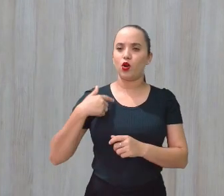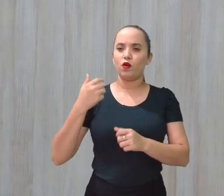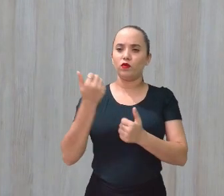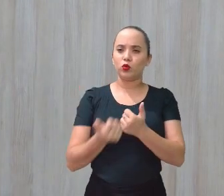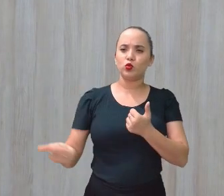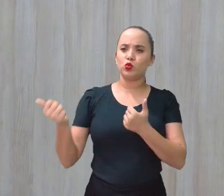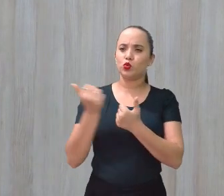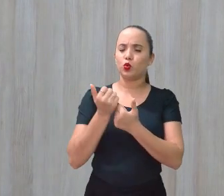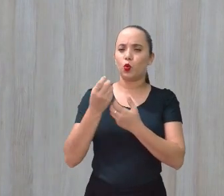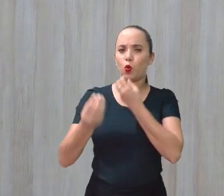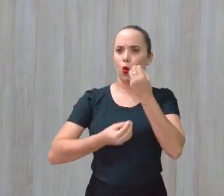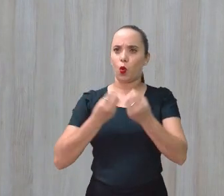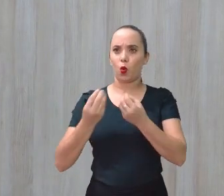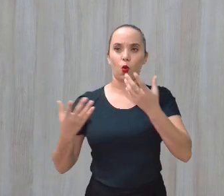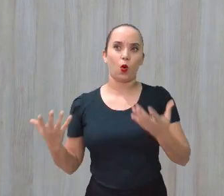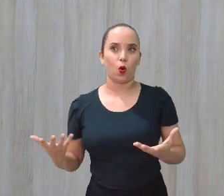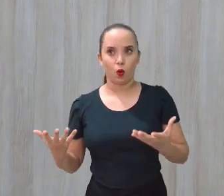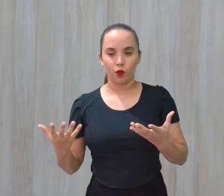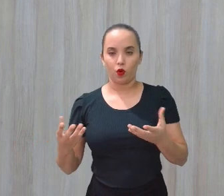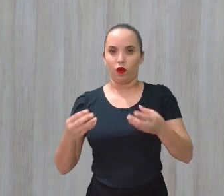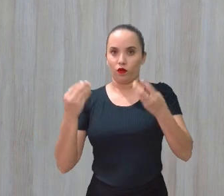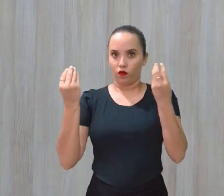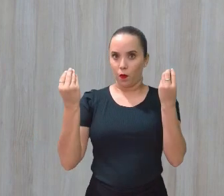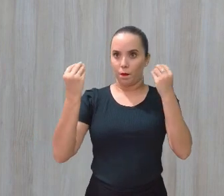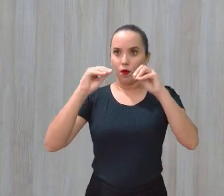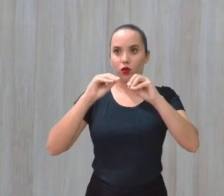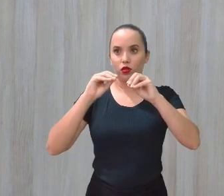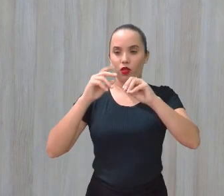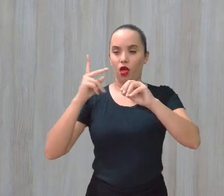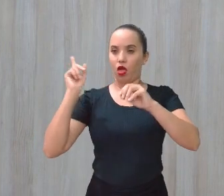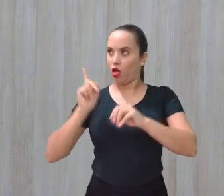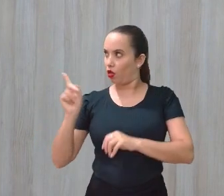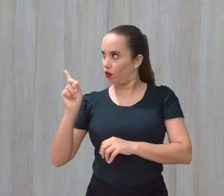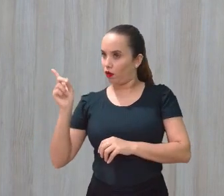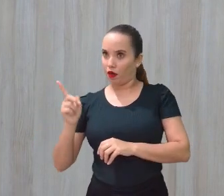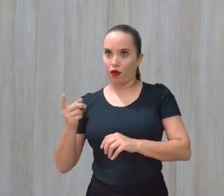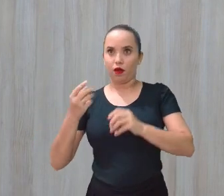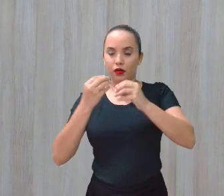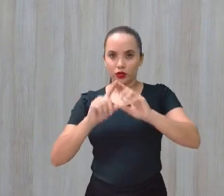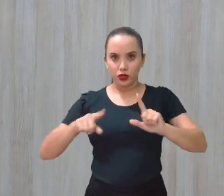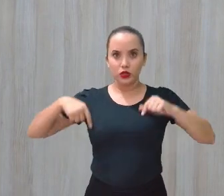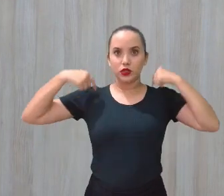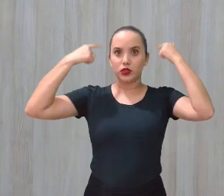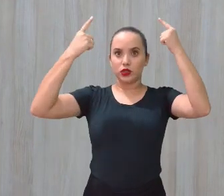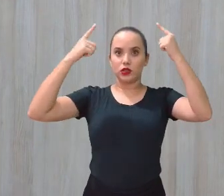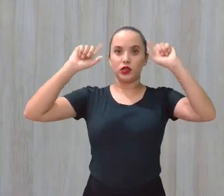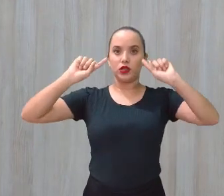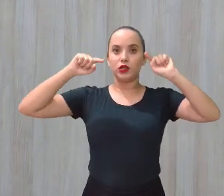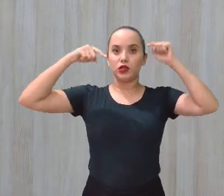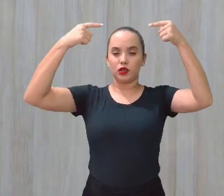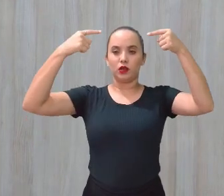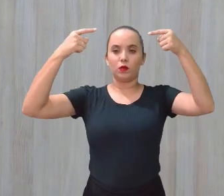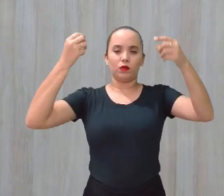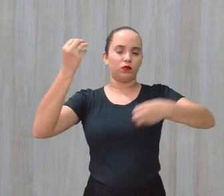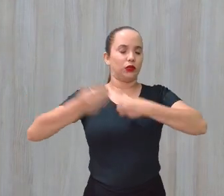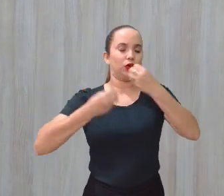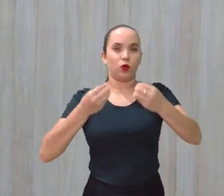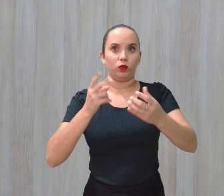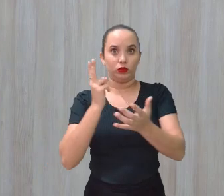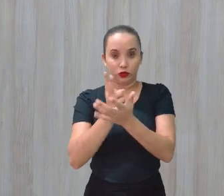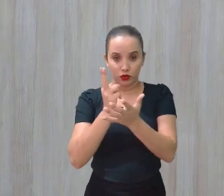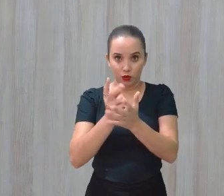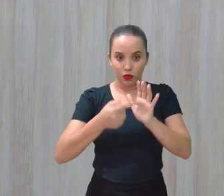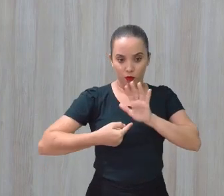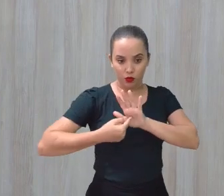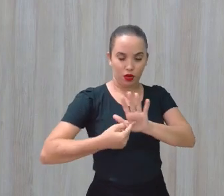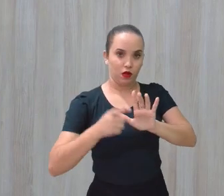substituir essa informação na equação de cima. Ou seja, nessa equação de cima, toda vez que aparecer a letra y,